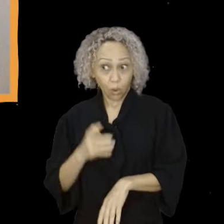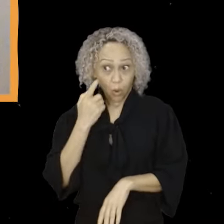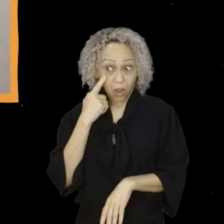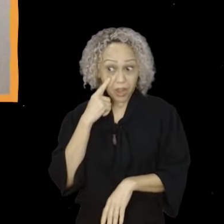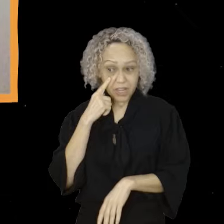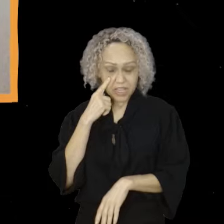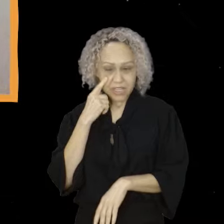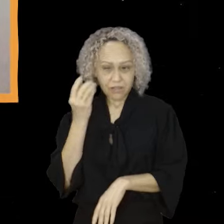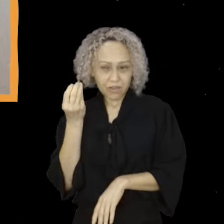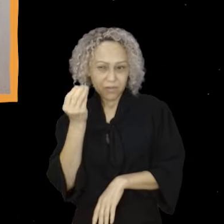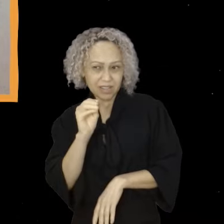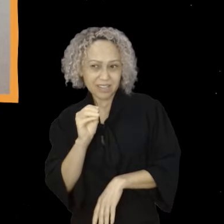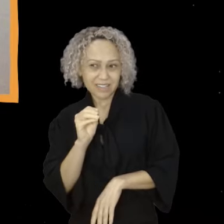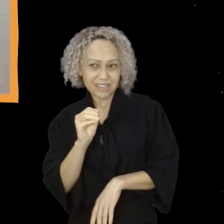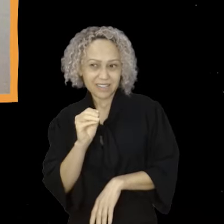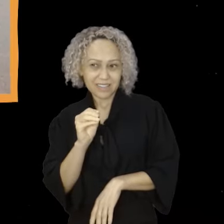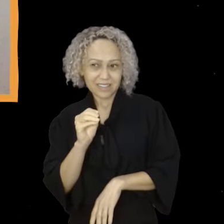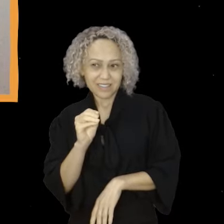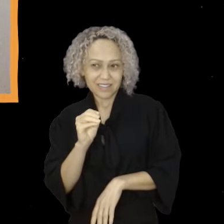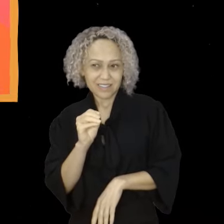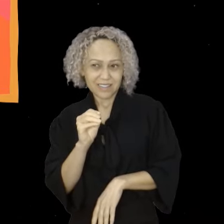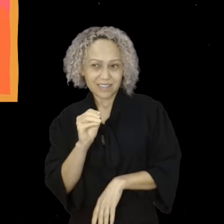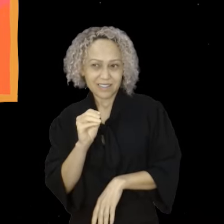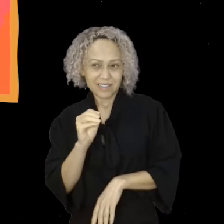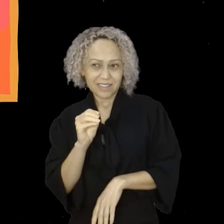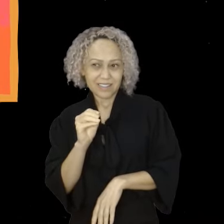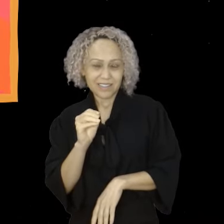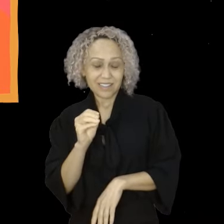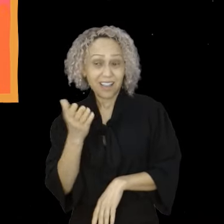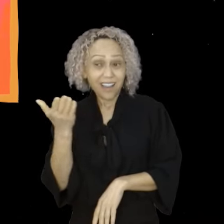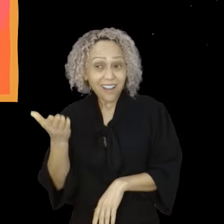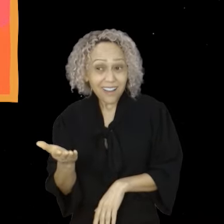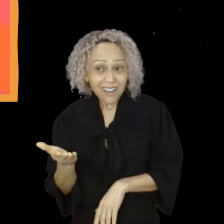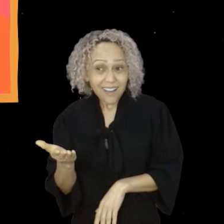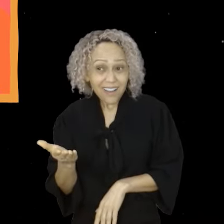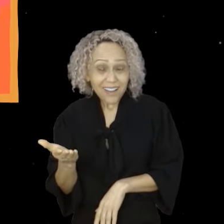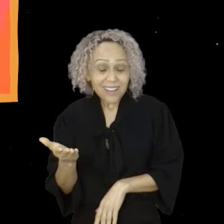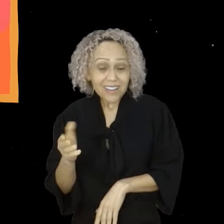foto? Foi aí na tela, produção. Duda, ao